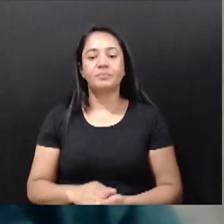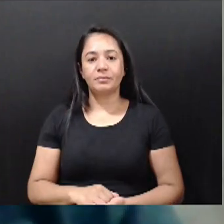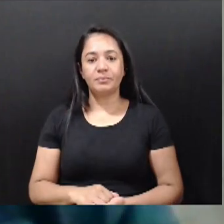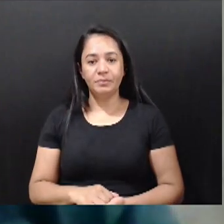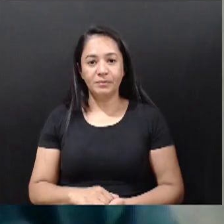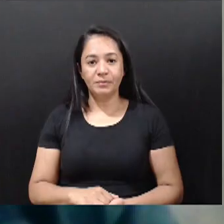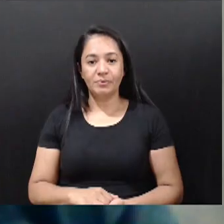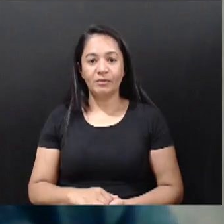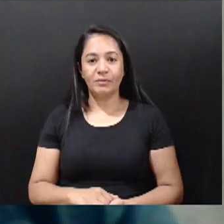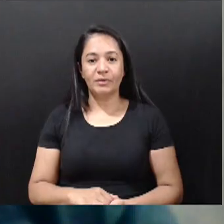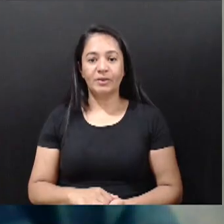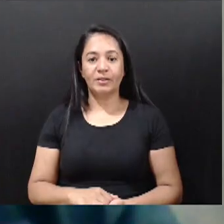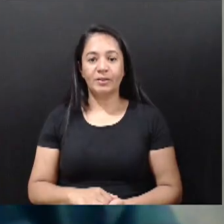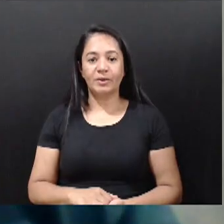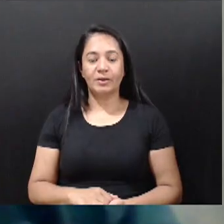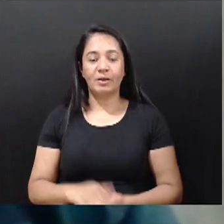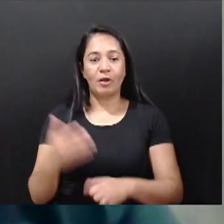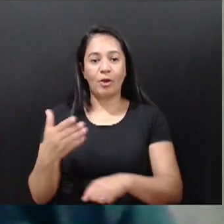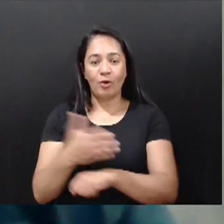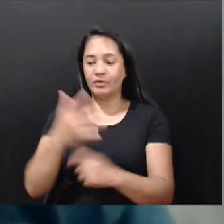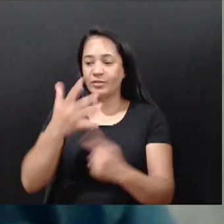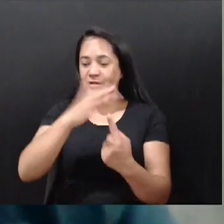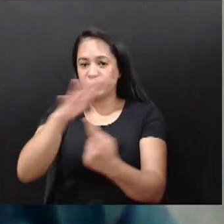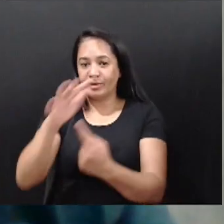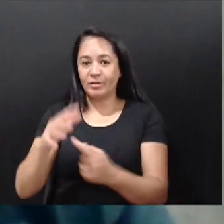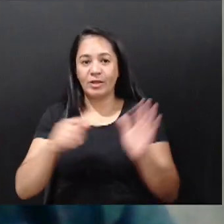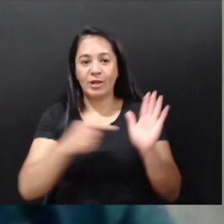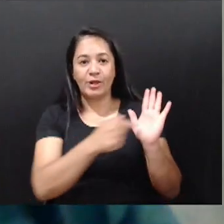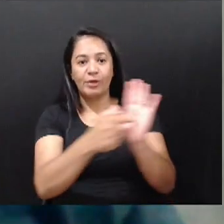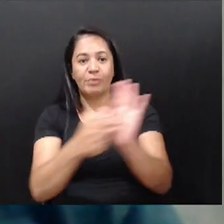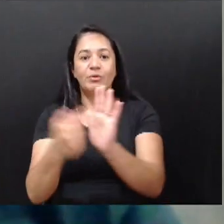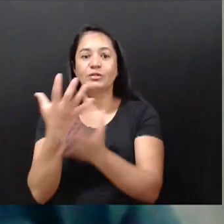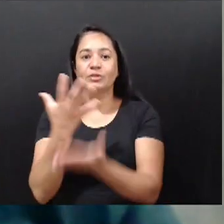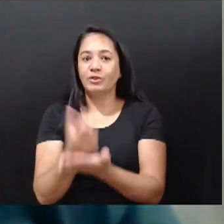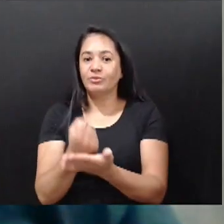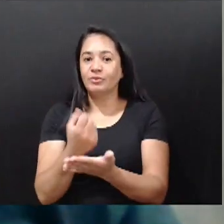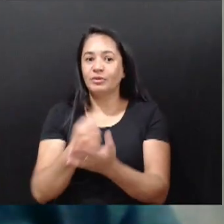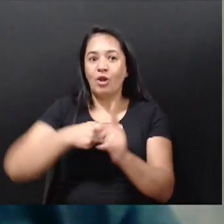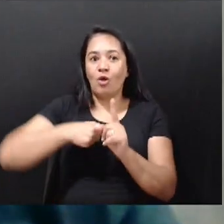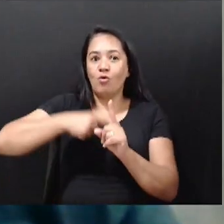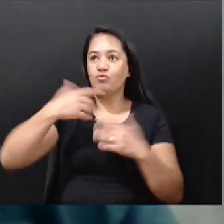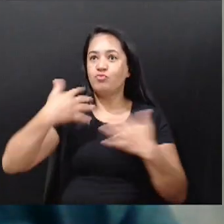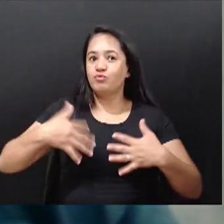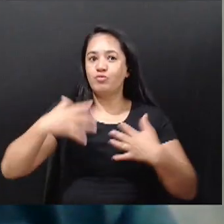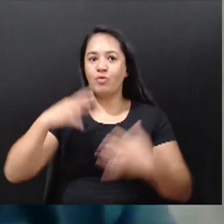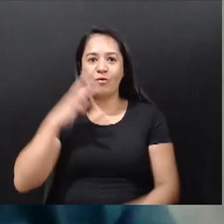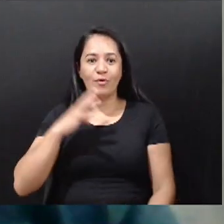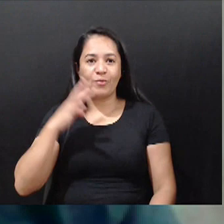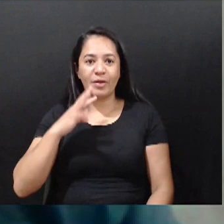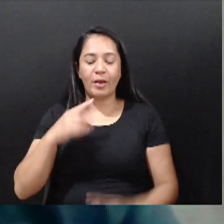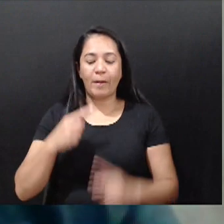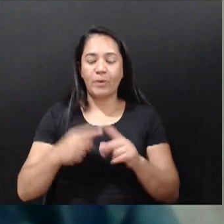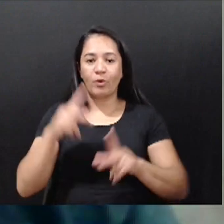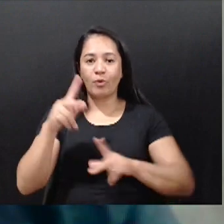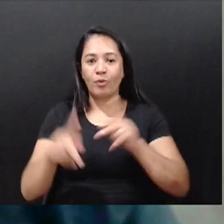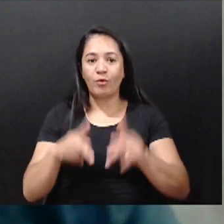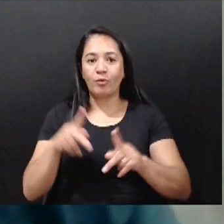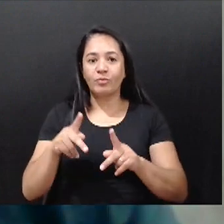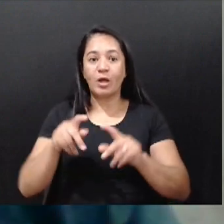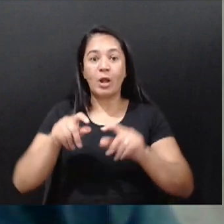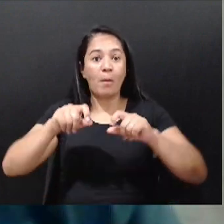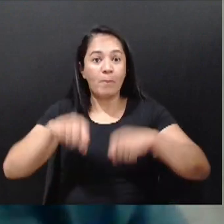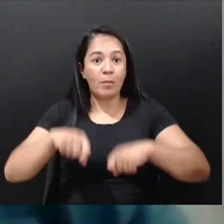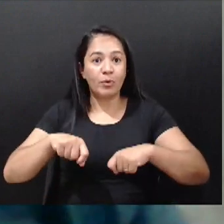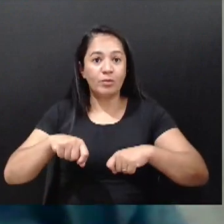também, a participar dessa feira expondo o aplicativo, e foi um termômetro bem legal, porque a população teve a possibilidade, foi uma feira bem movimentada